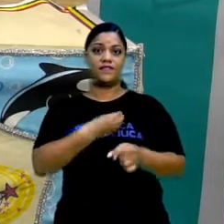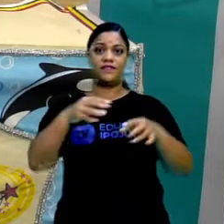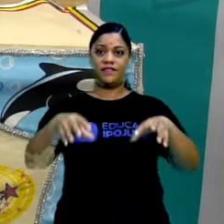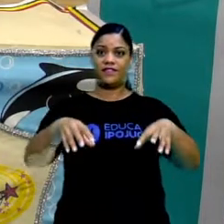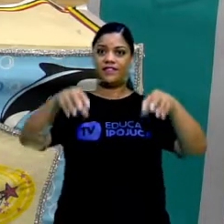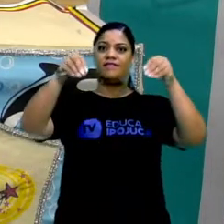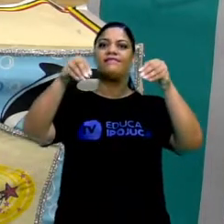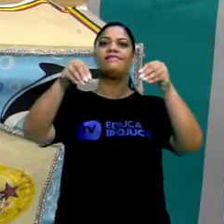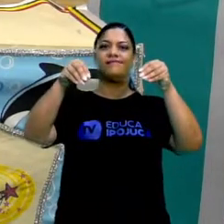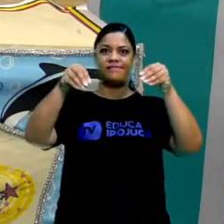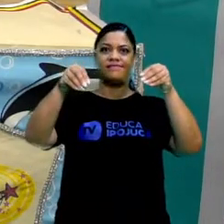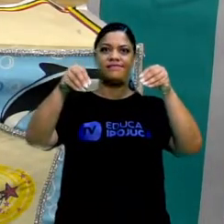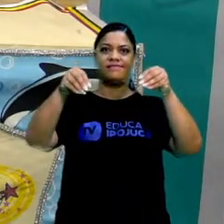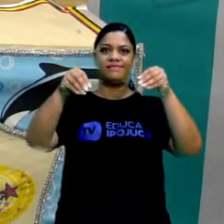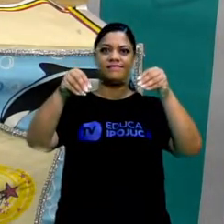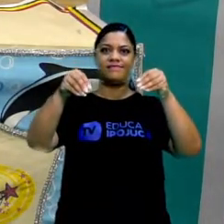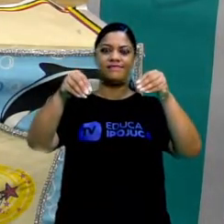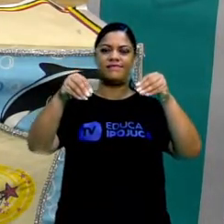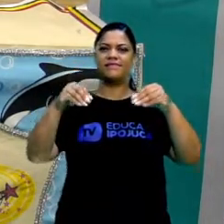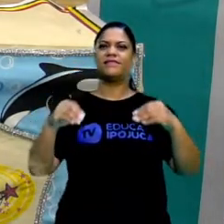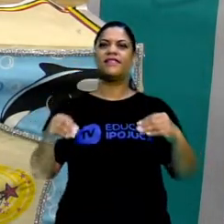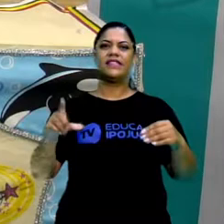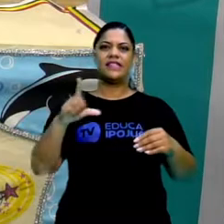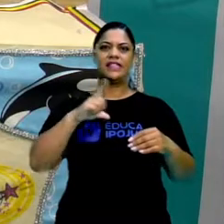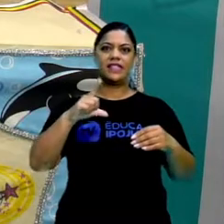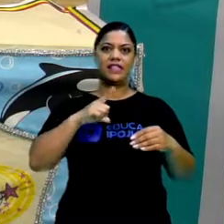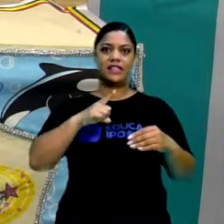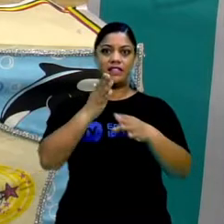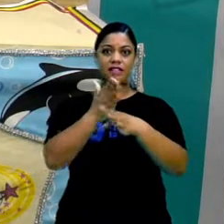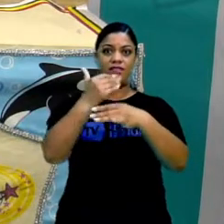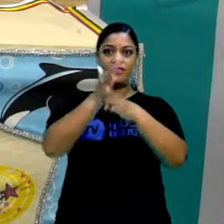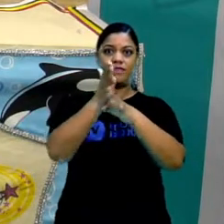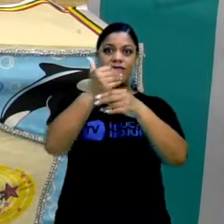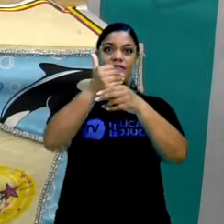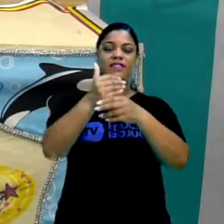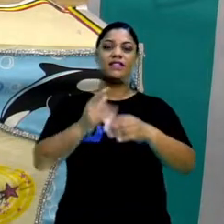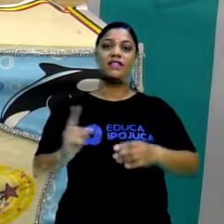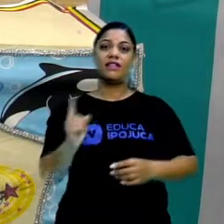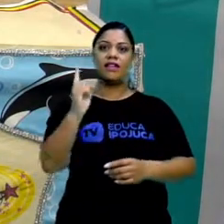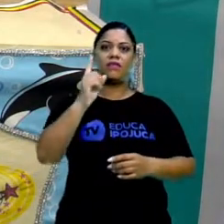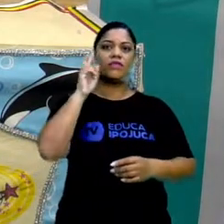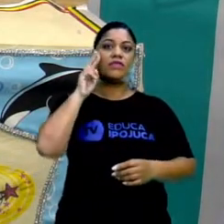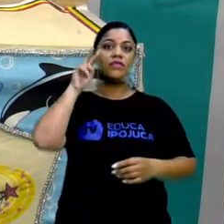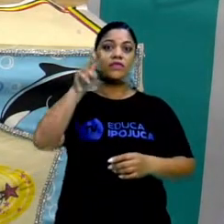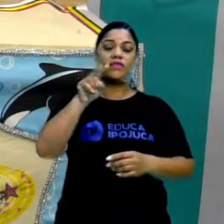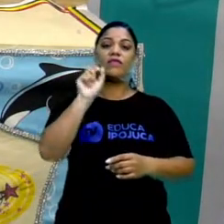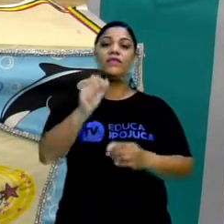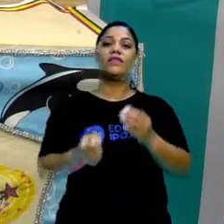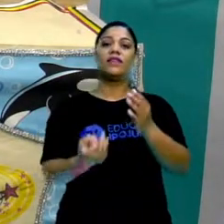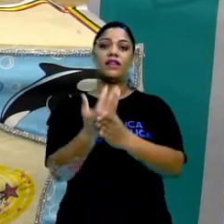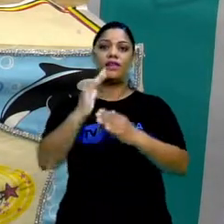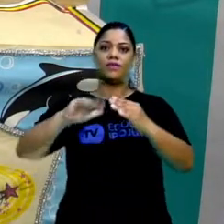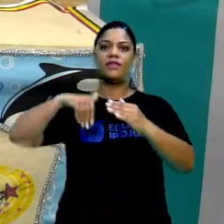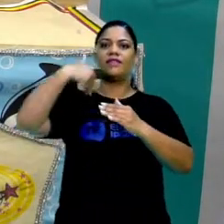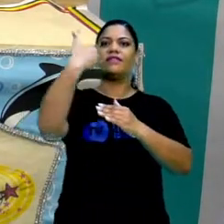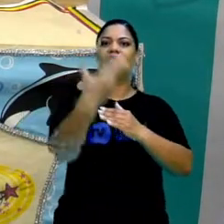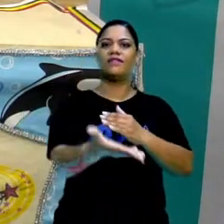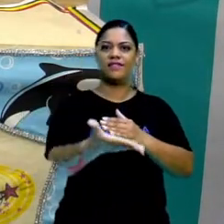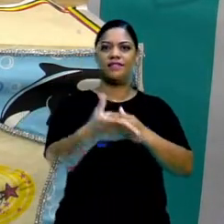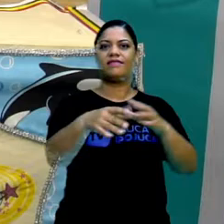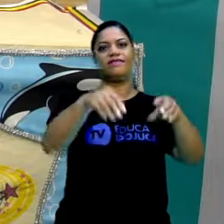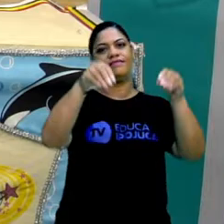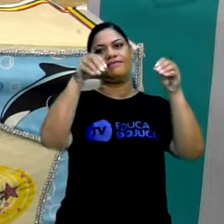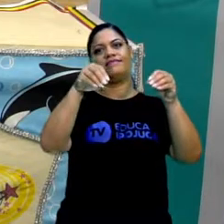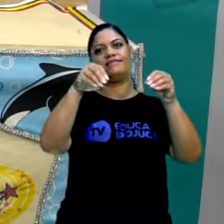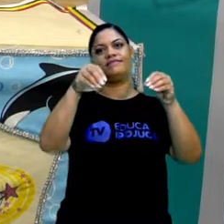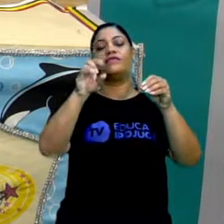do castelo. O castelo tinha um muro bem grande e ele não via o que acontecia, né, leiturinha?